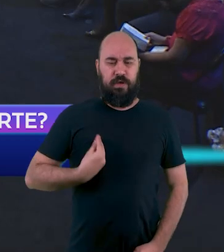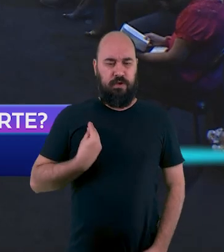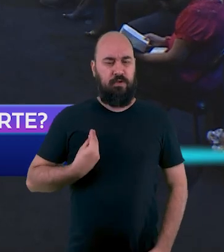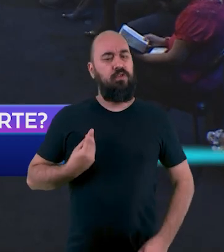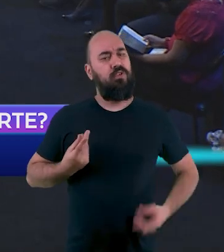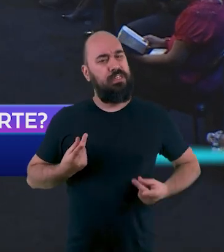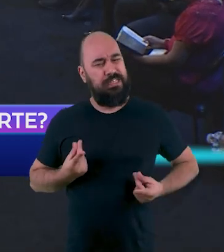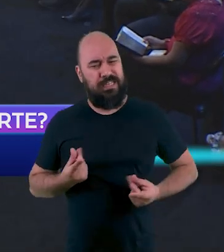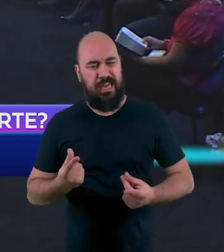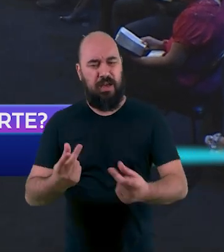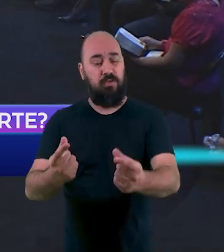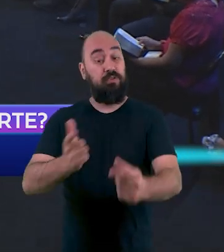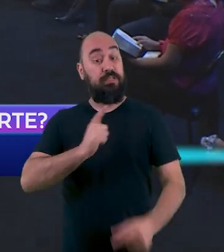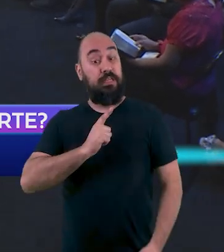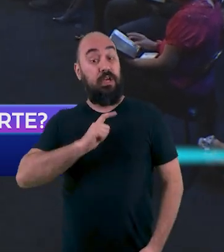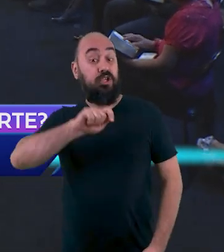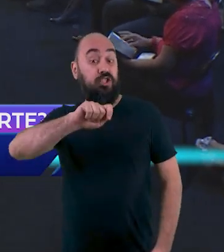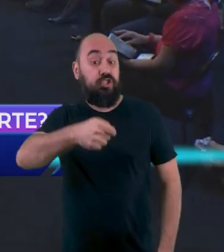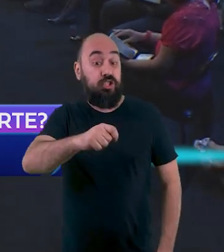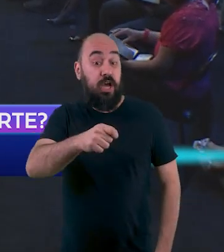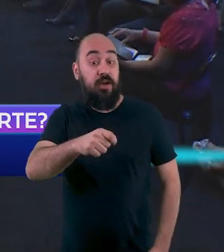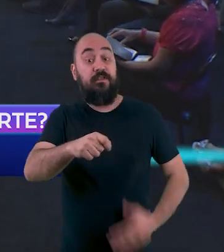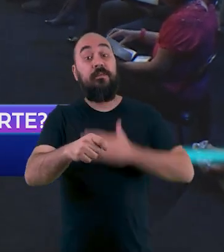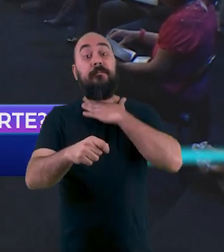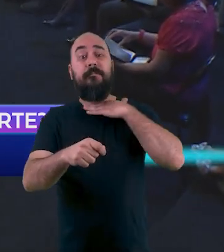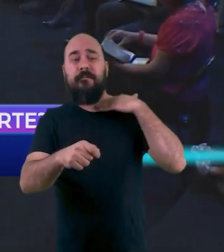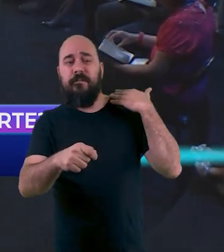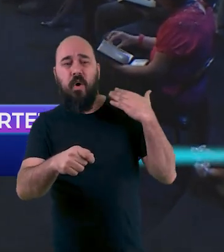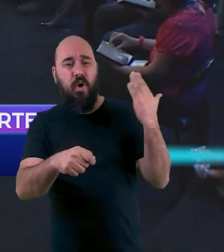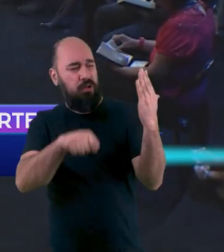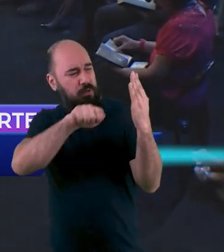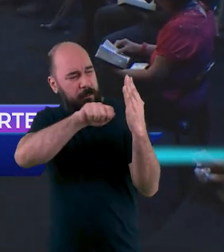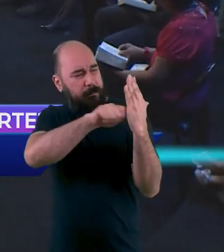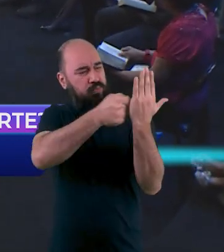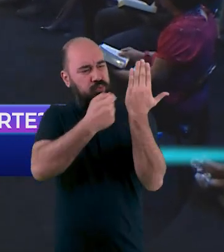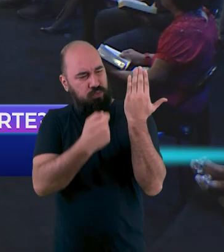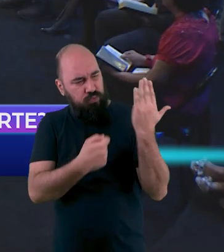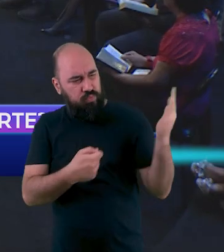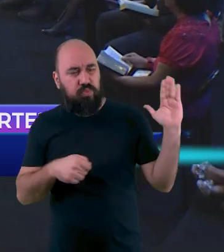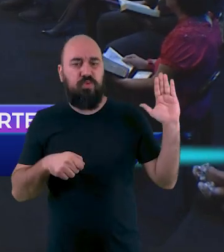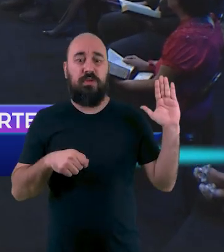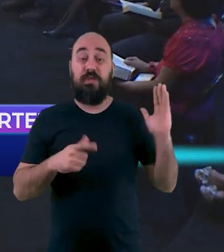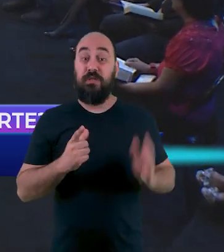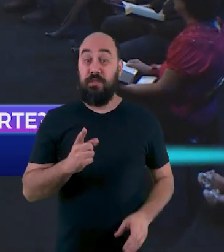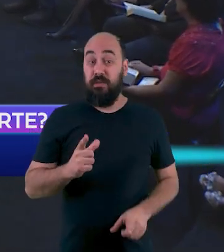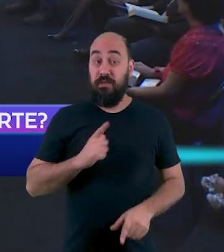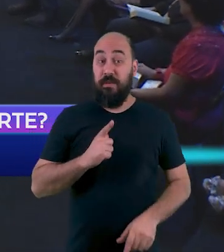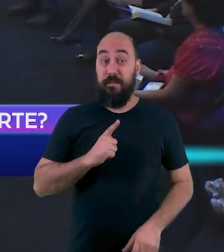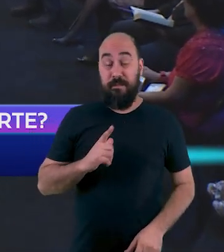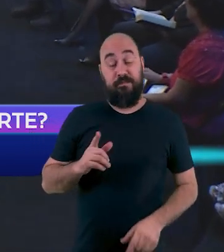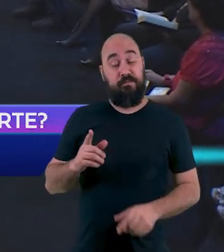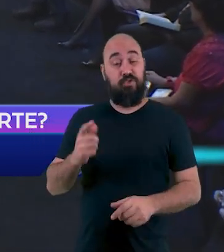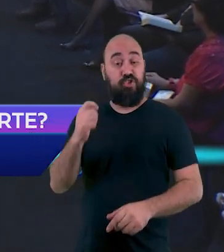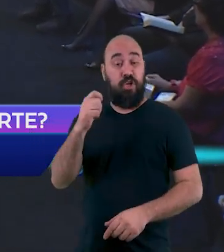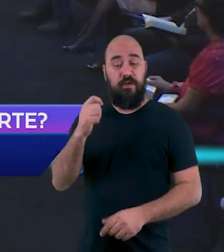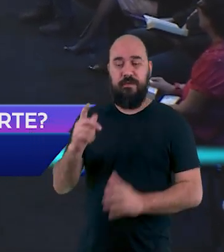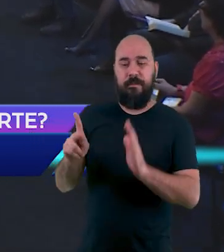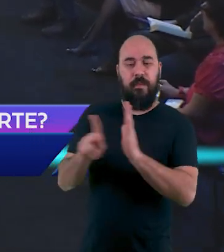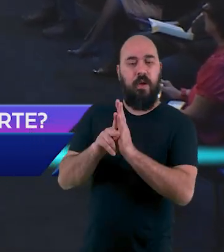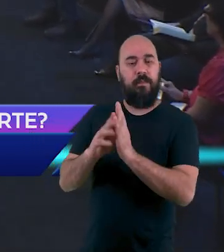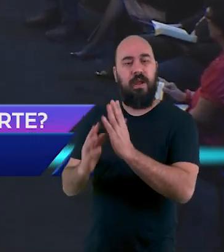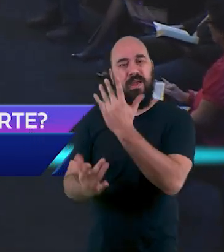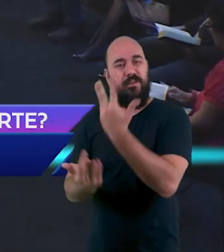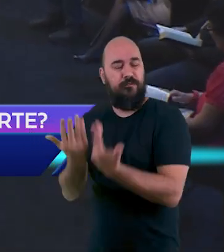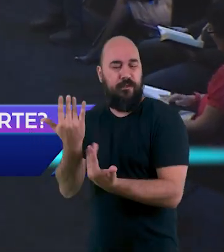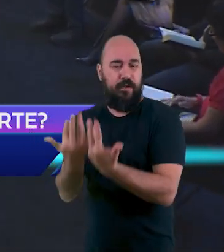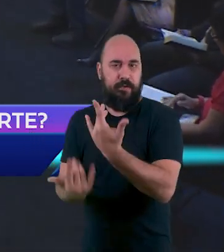chaves da morte e do inferno. Quem é que esteve morto e está vivo? Jesus. Ele é quem passou